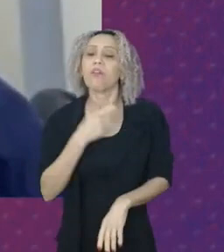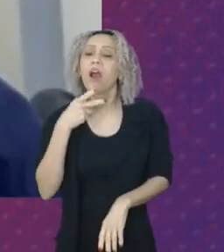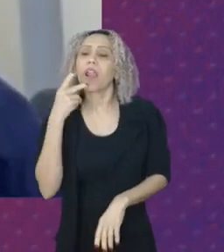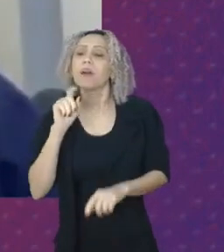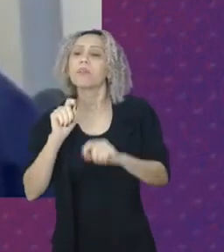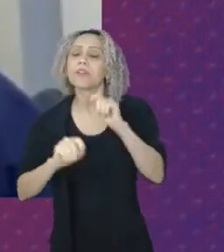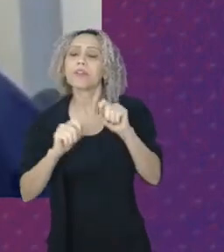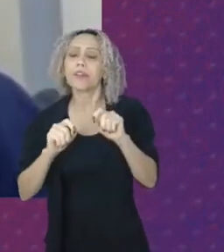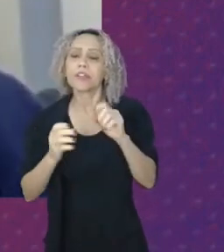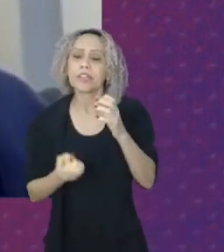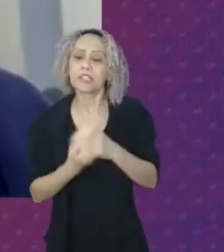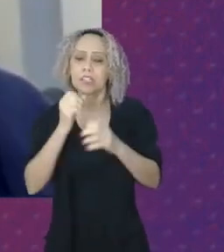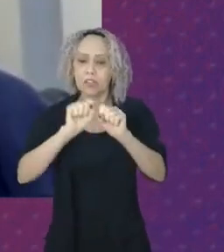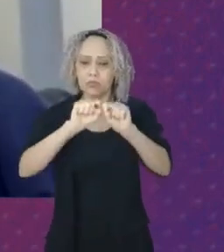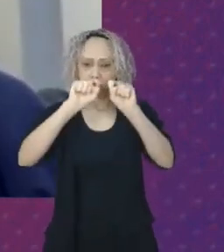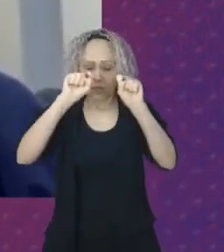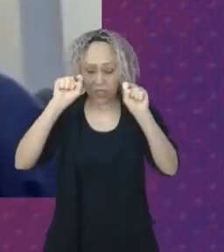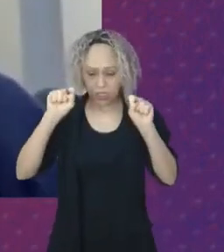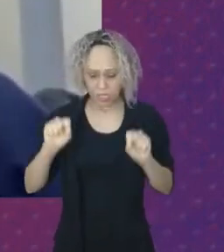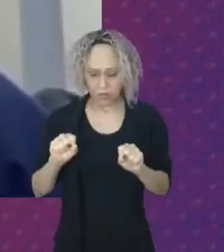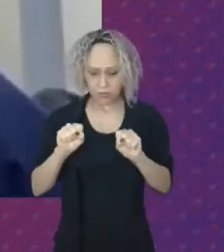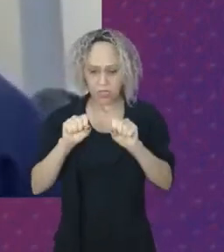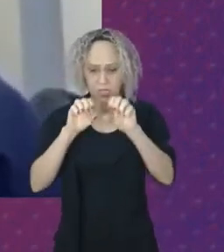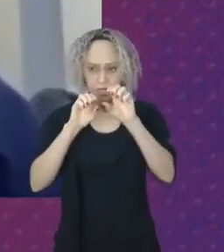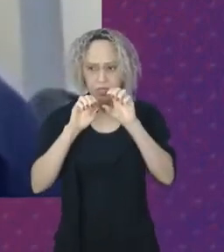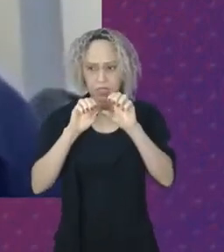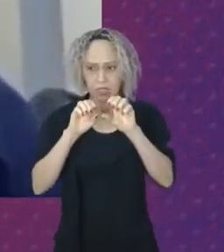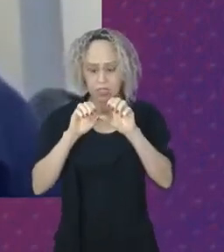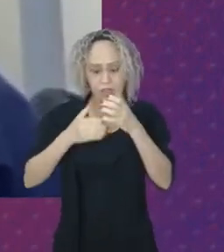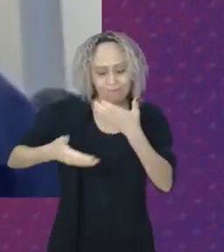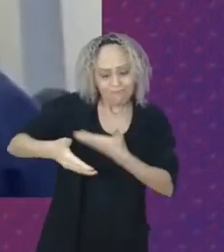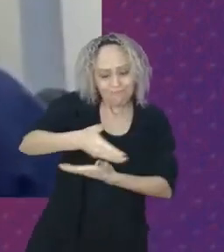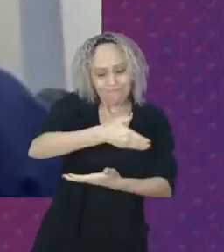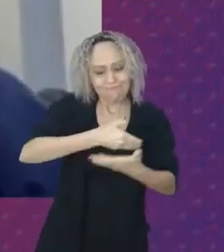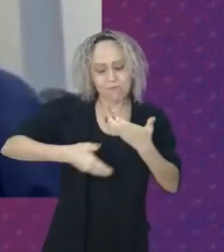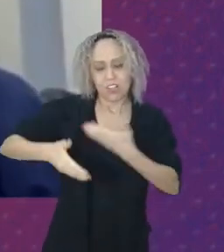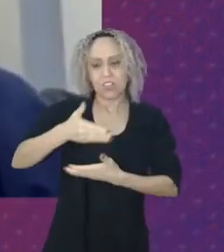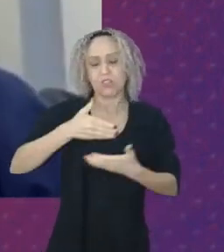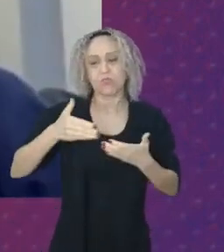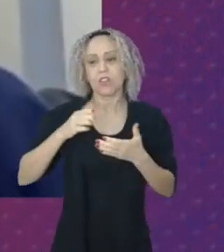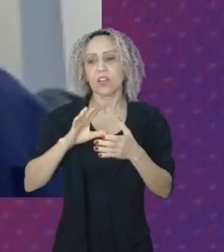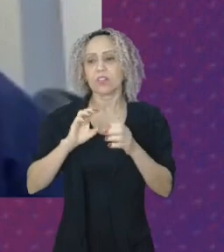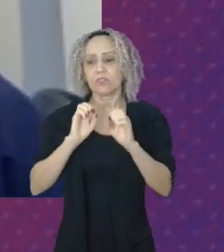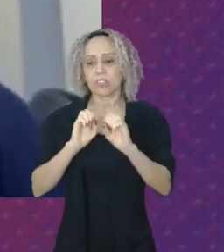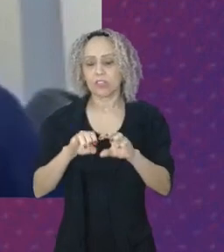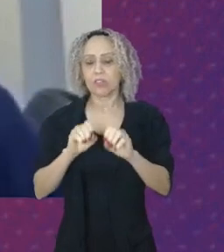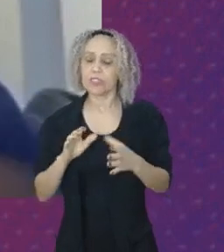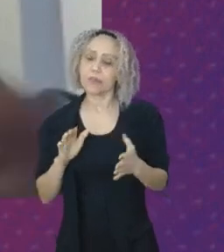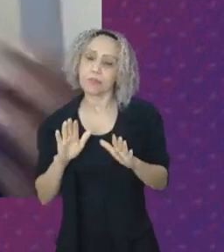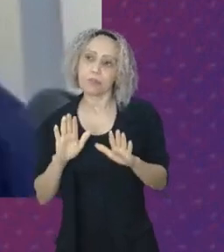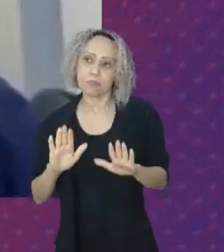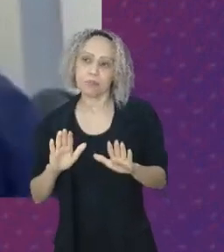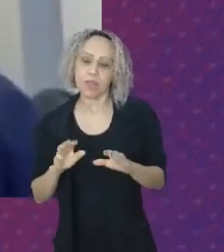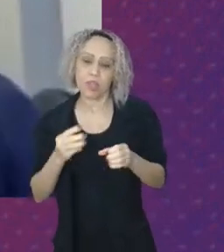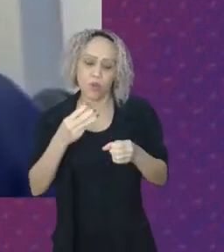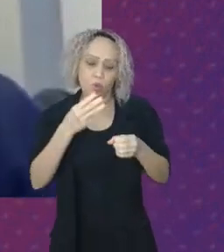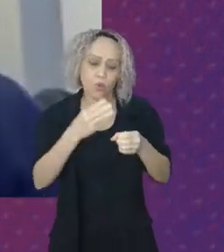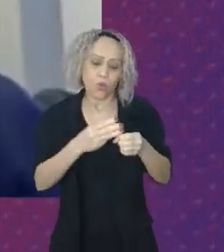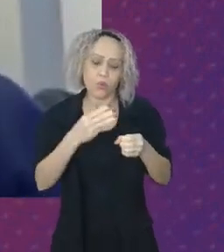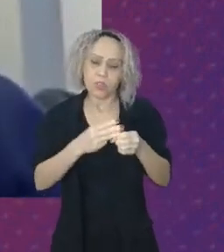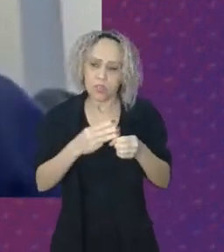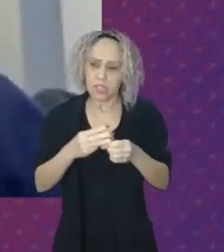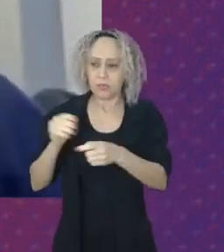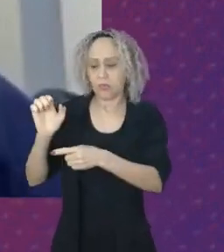sistema nacional articulado de educação, porque os municípios podem se constituir como sistema e os